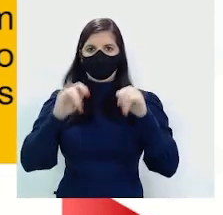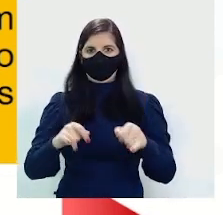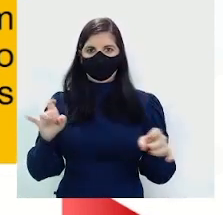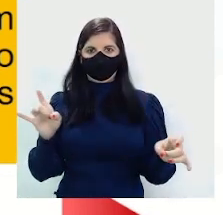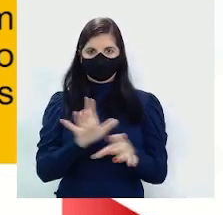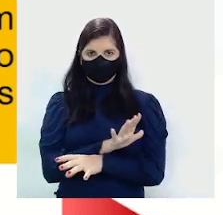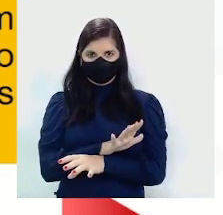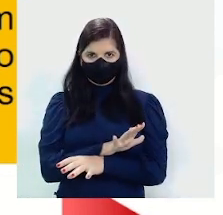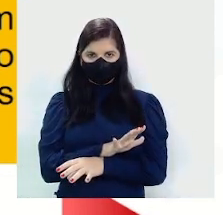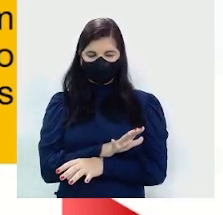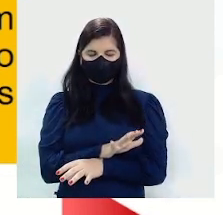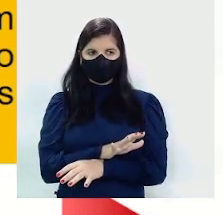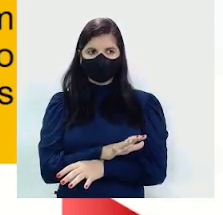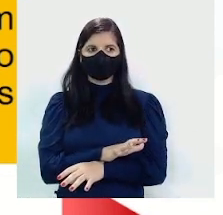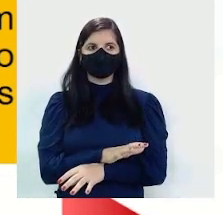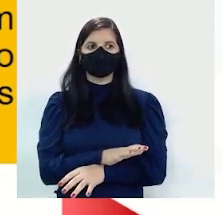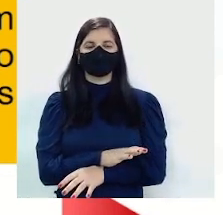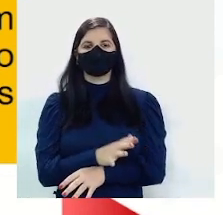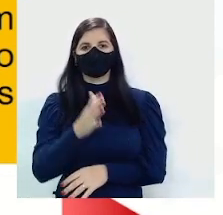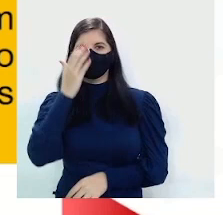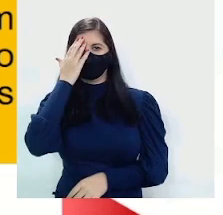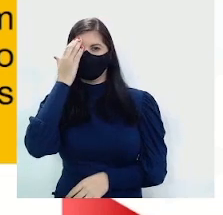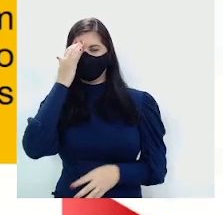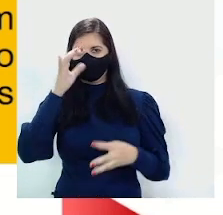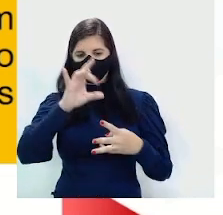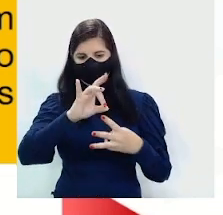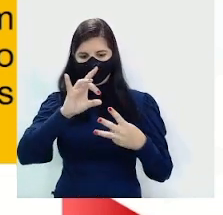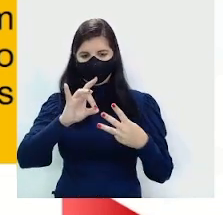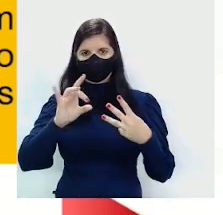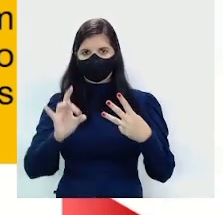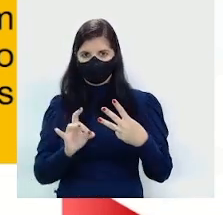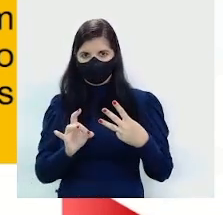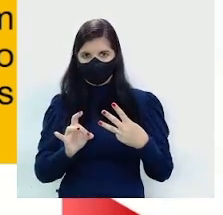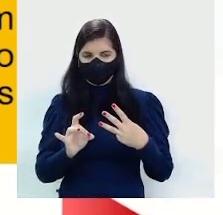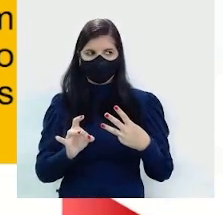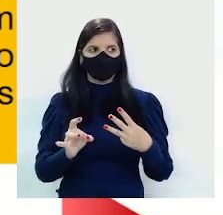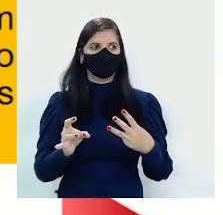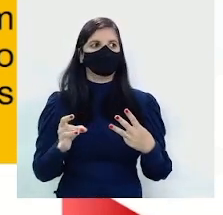conclusão, certo? Então vamos entender um pouco,